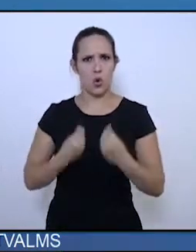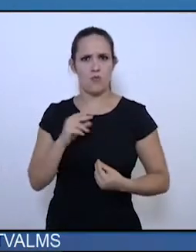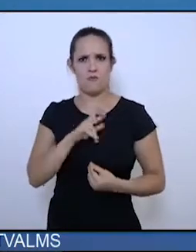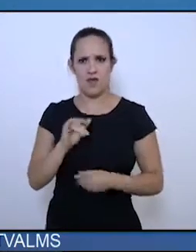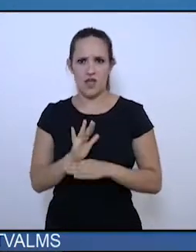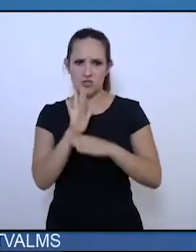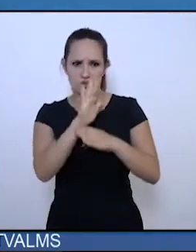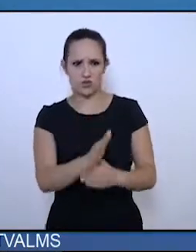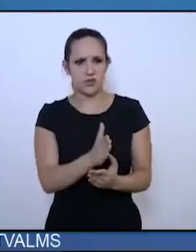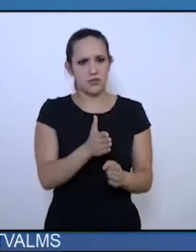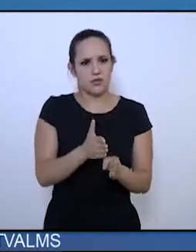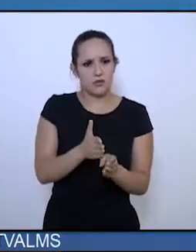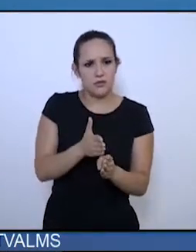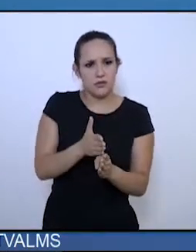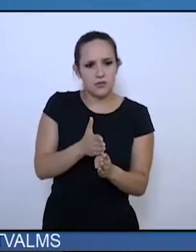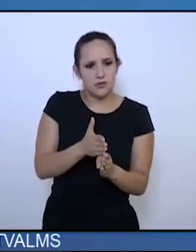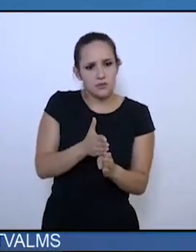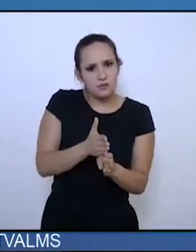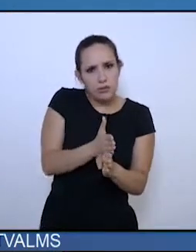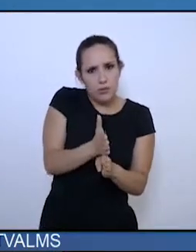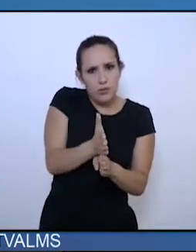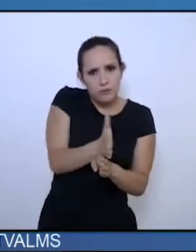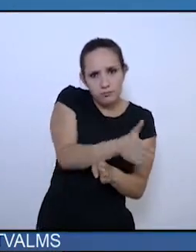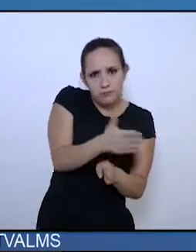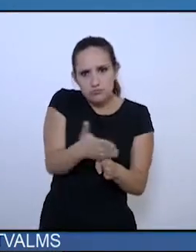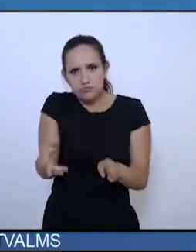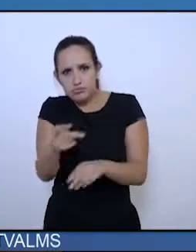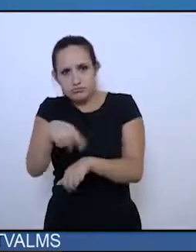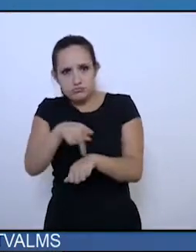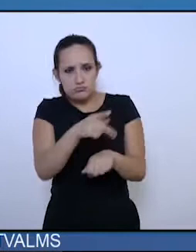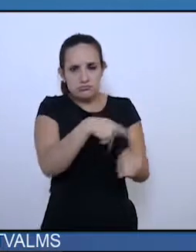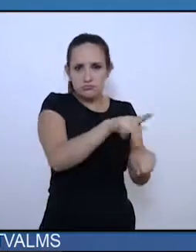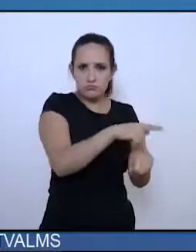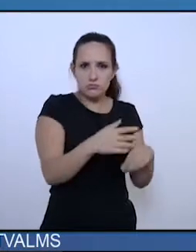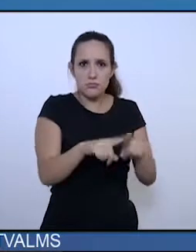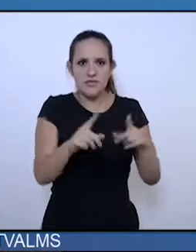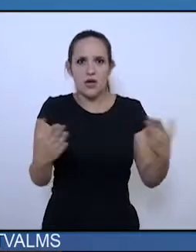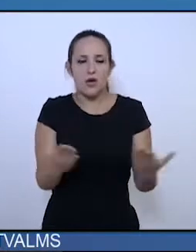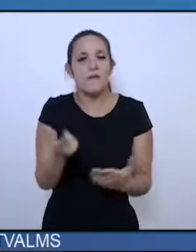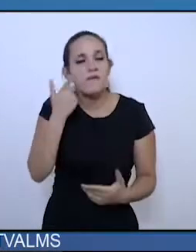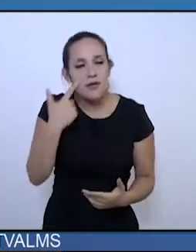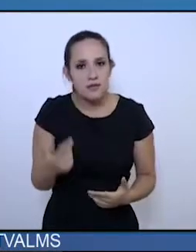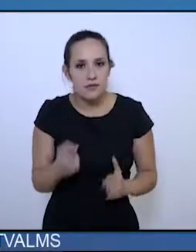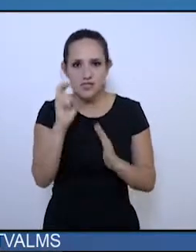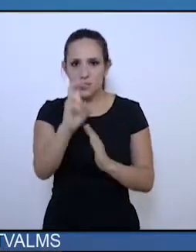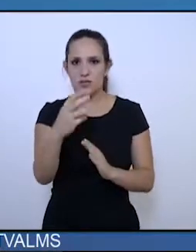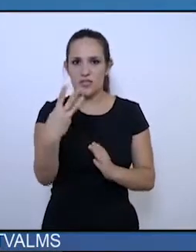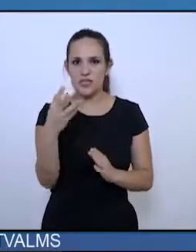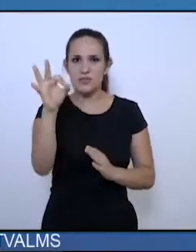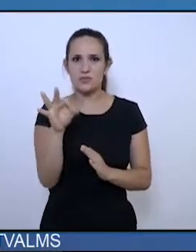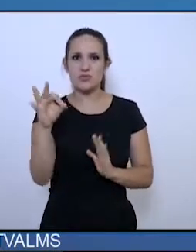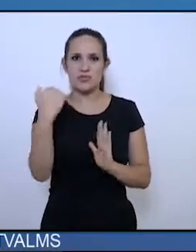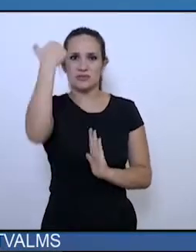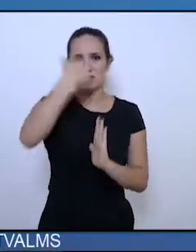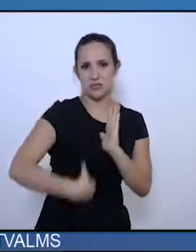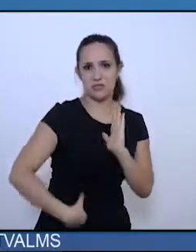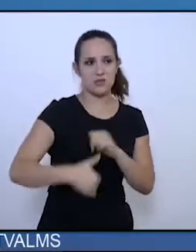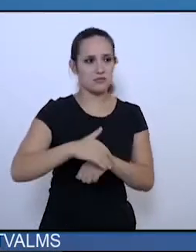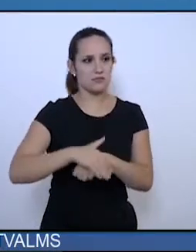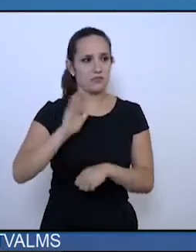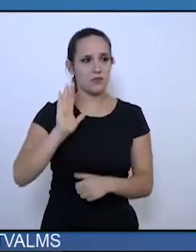Olha aí a informação de ontem, do corte de 53% dos recursos do CISFRON.